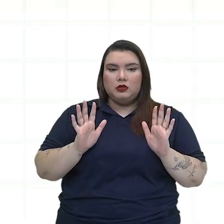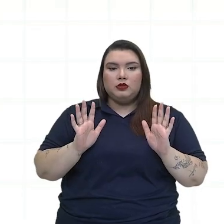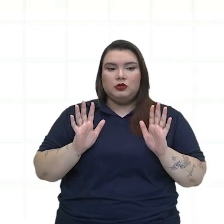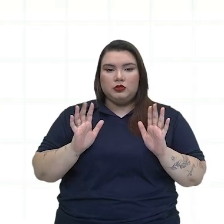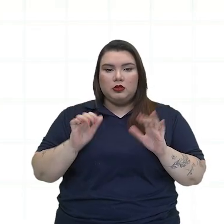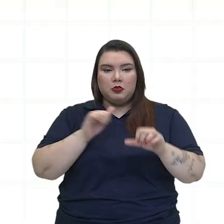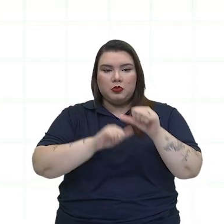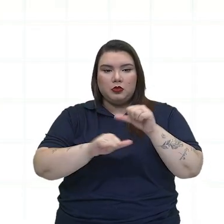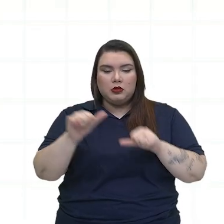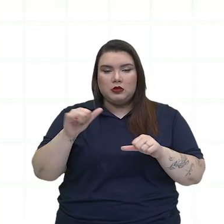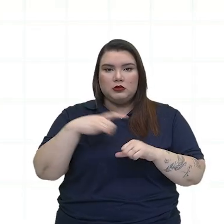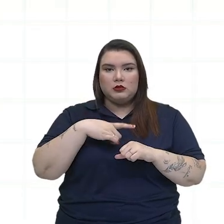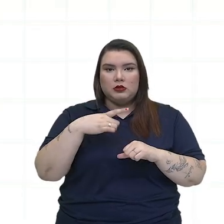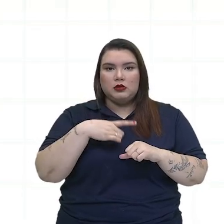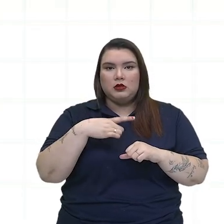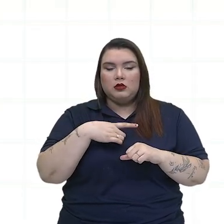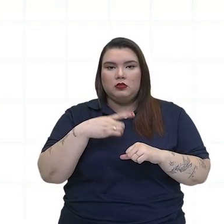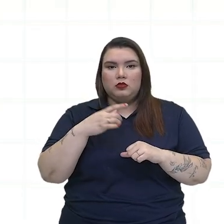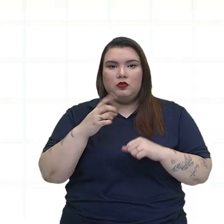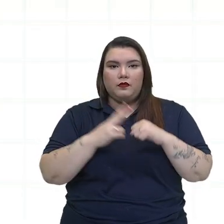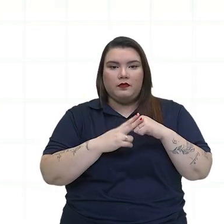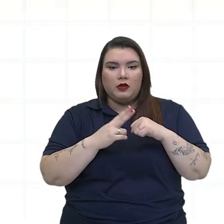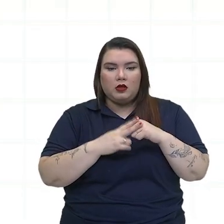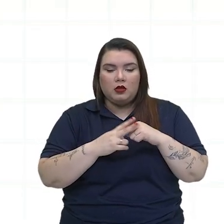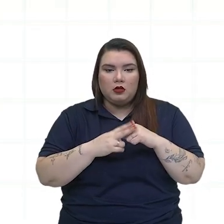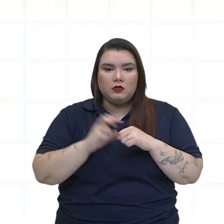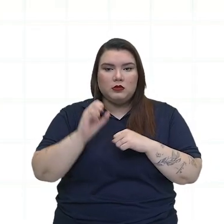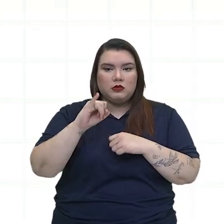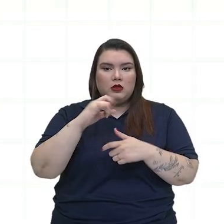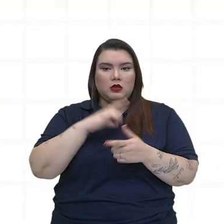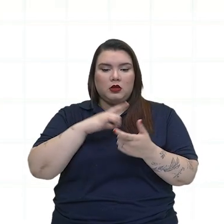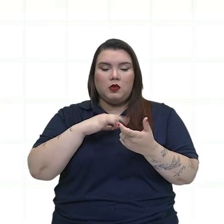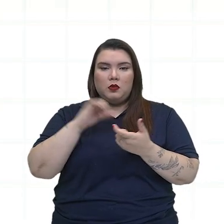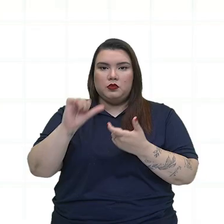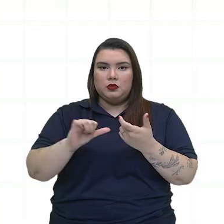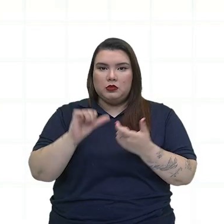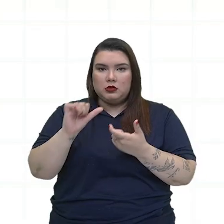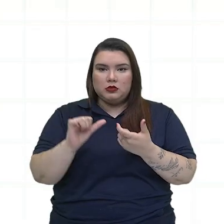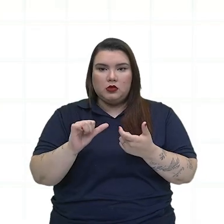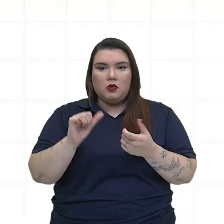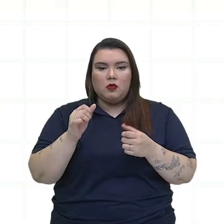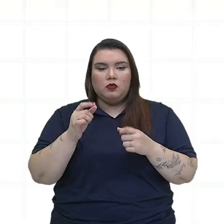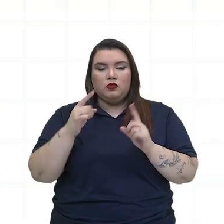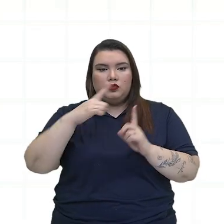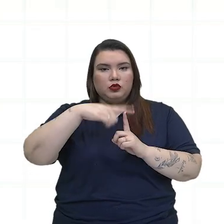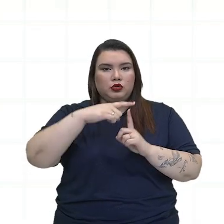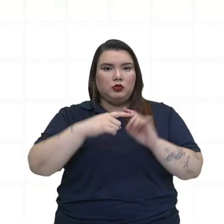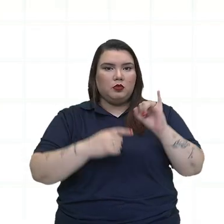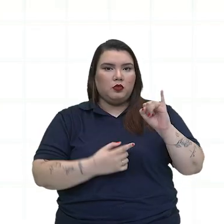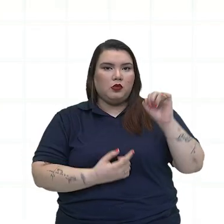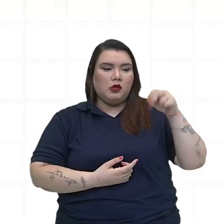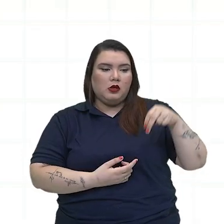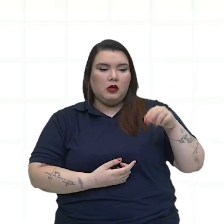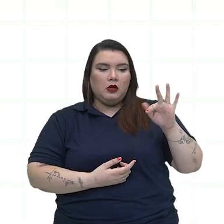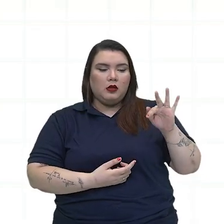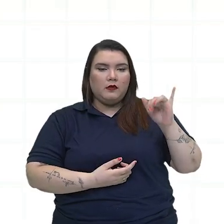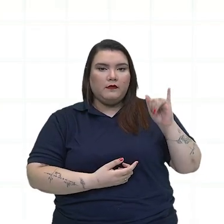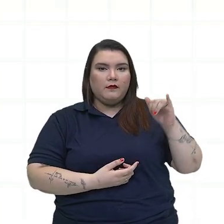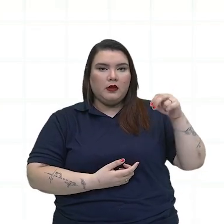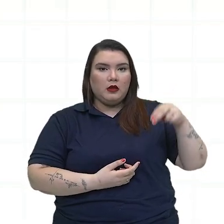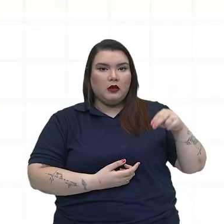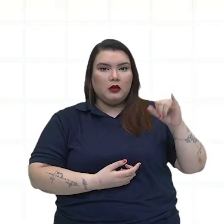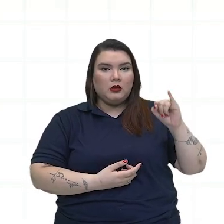no verbo, quando ele está sendo conjugado, ele já não está mais no infinitivo, ok? Então, nós temos